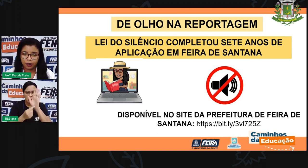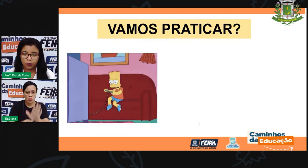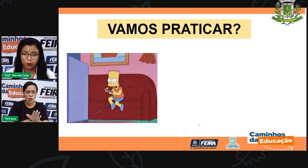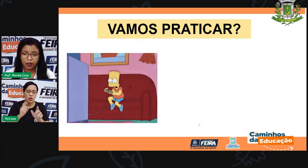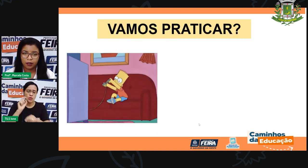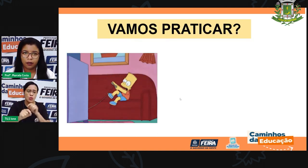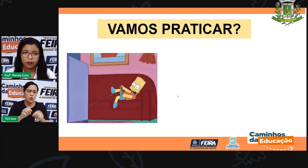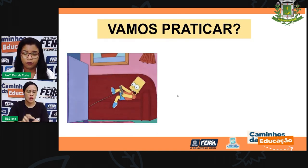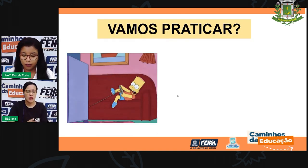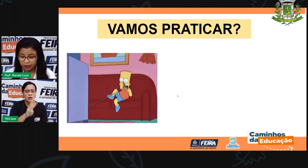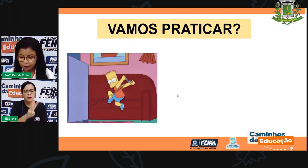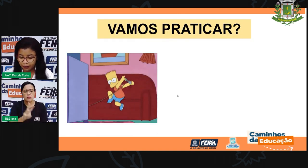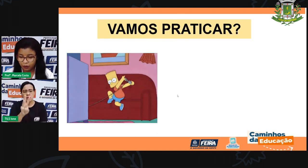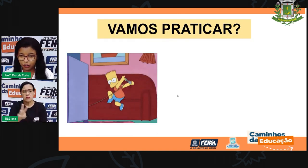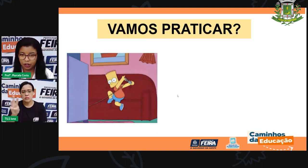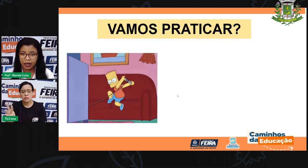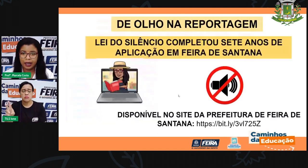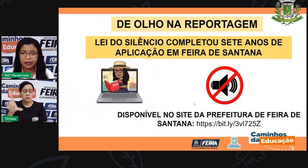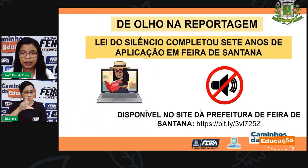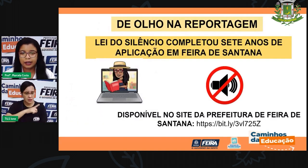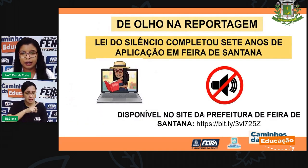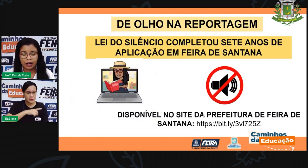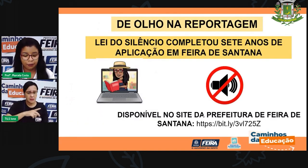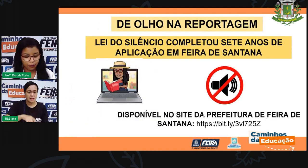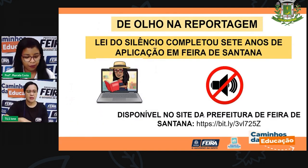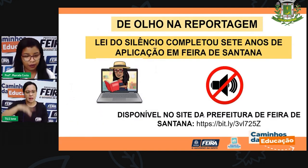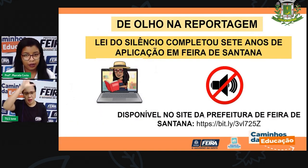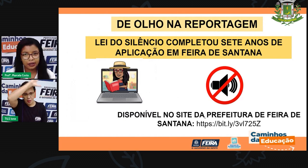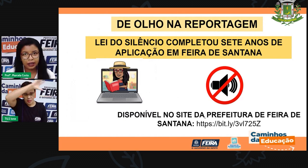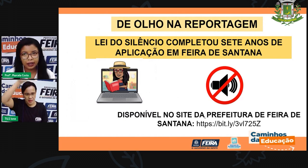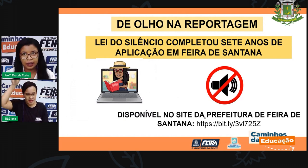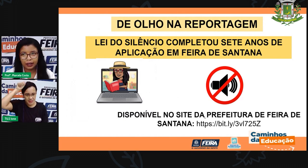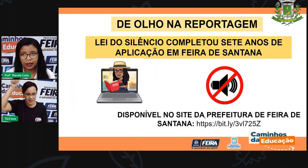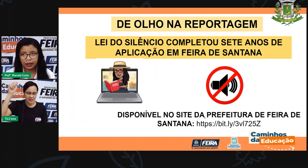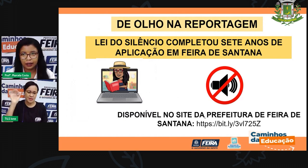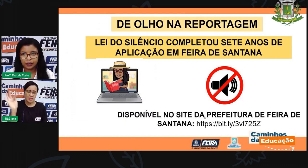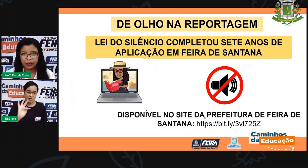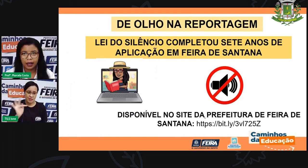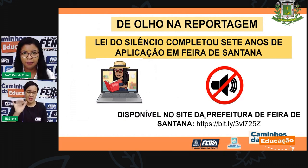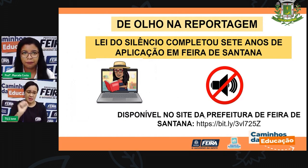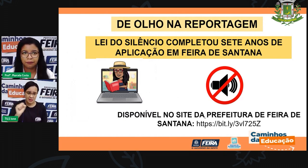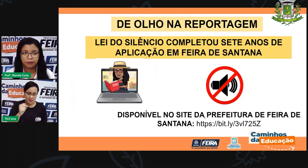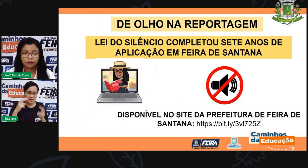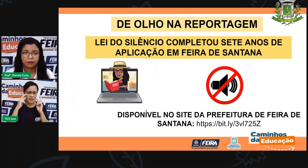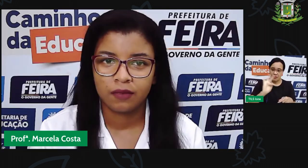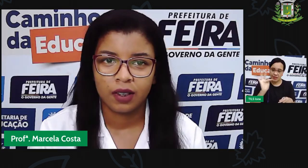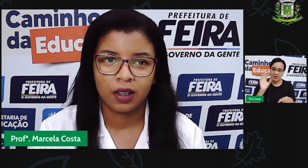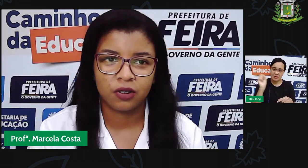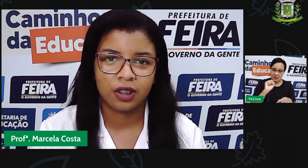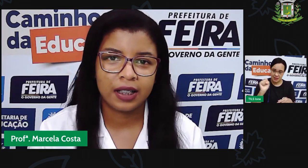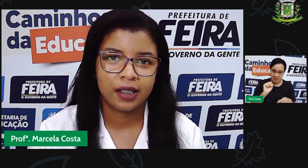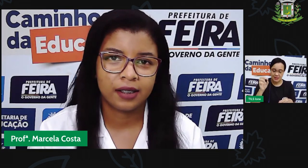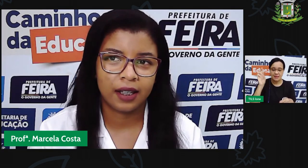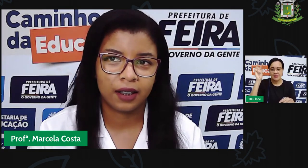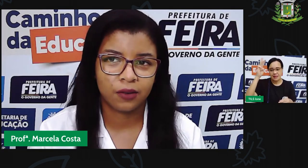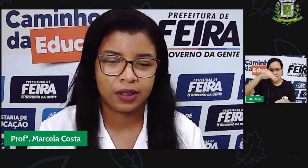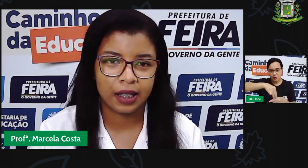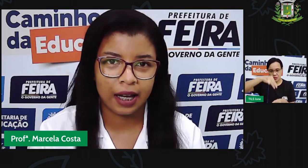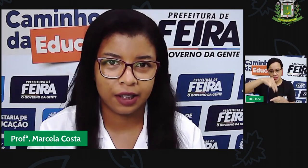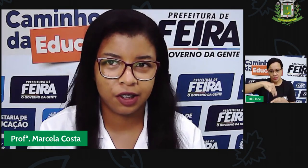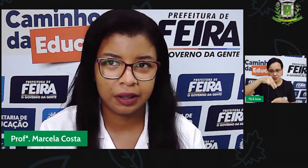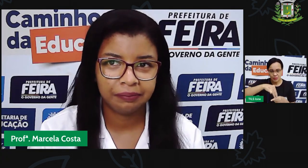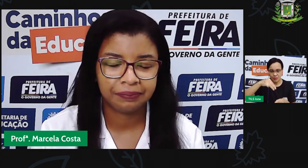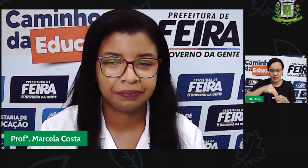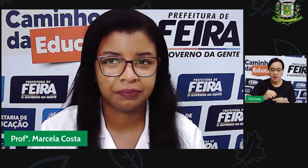da prefeitura, você pode acessar por meio desse link aqui, tá? Então já acessei aqui